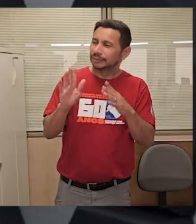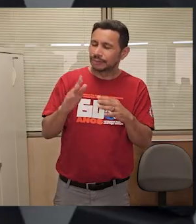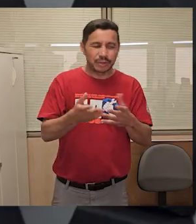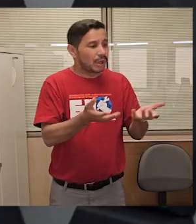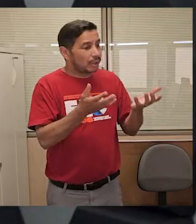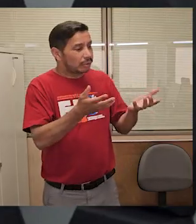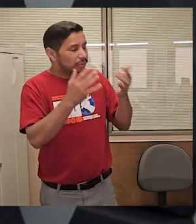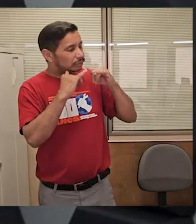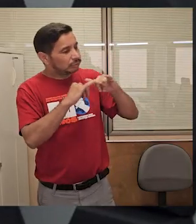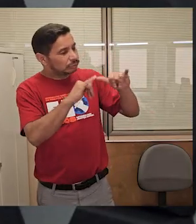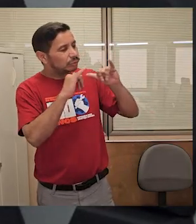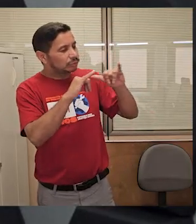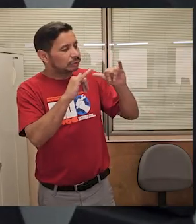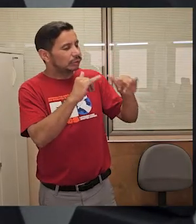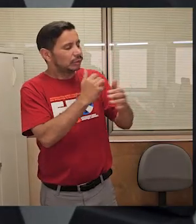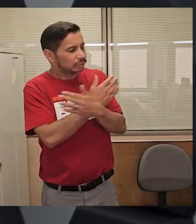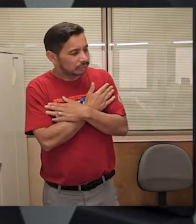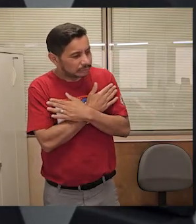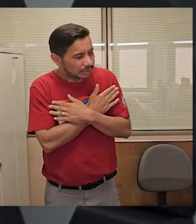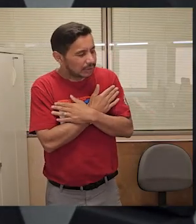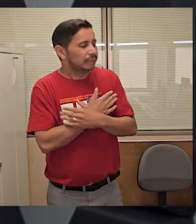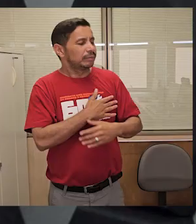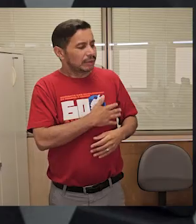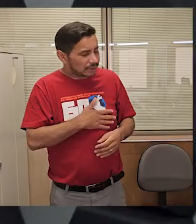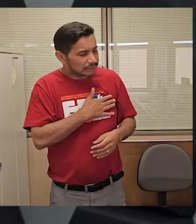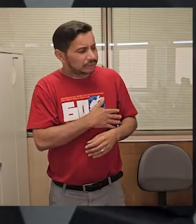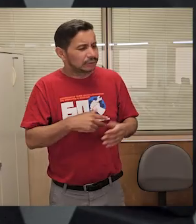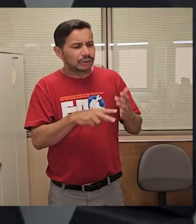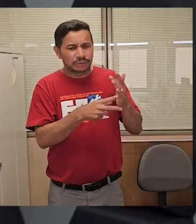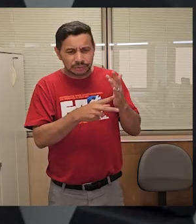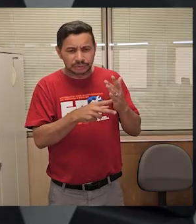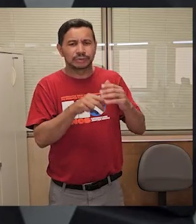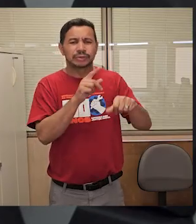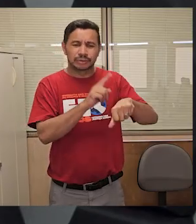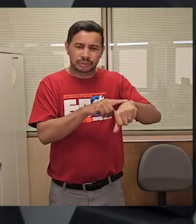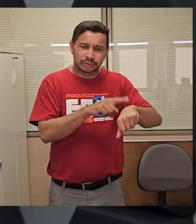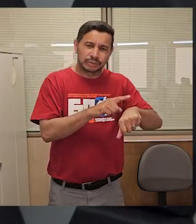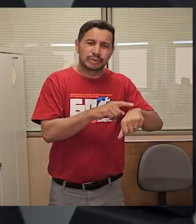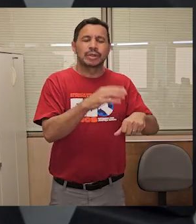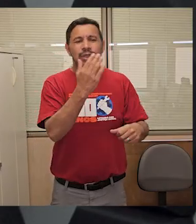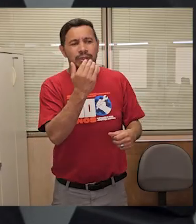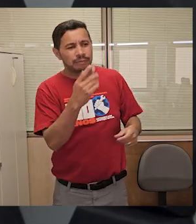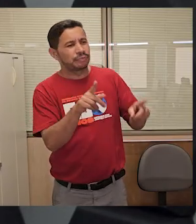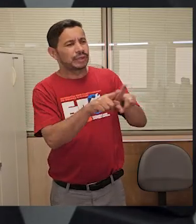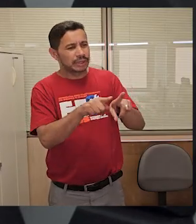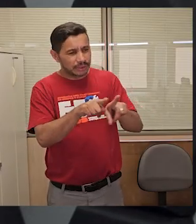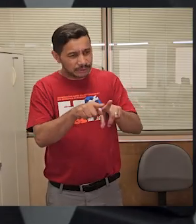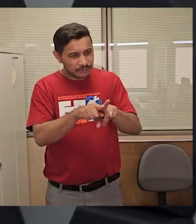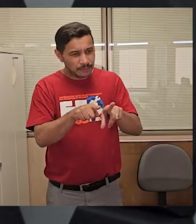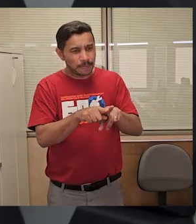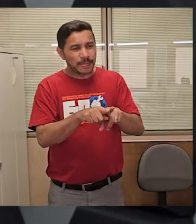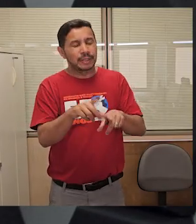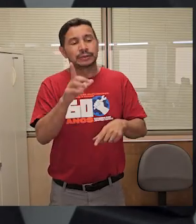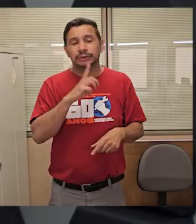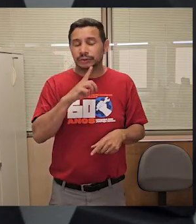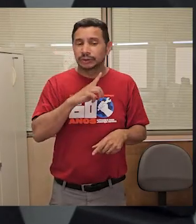queria deixar aqui meu agradecimento ao nosso sindicato, especialmente à Hora da Boia, né, que tem